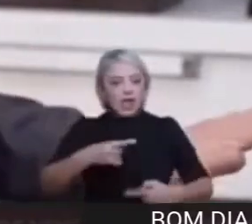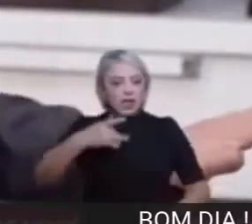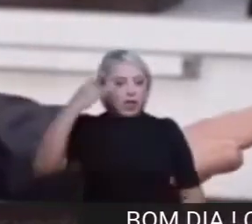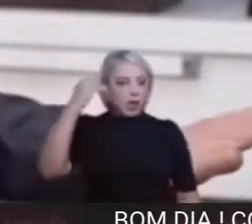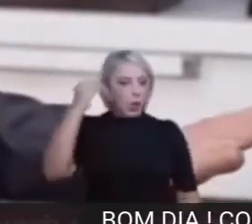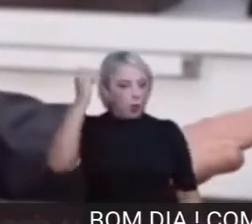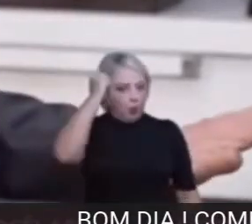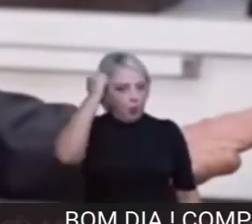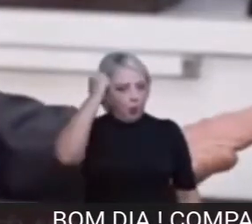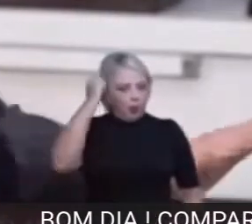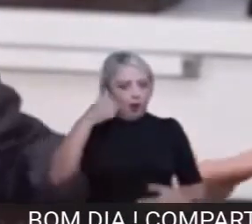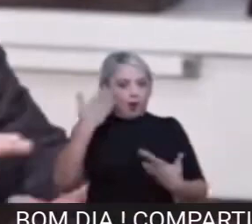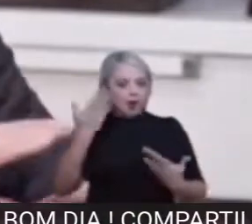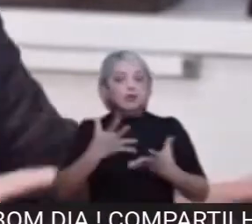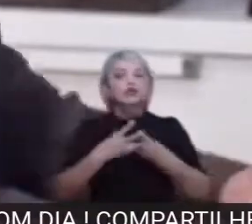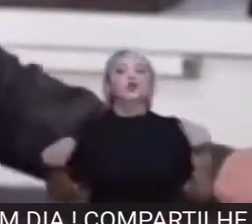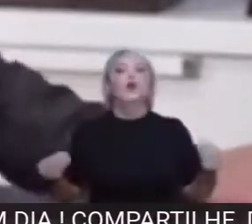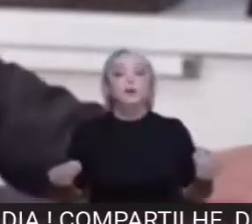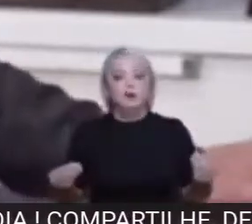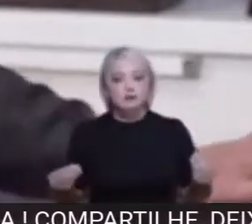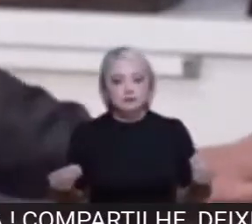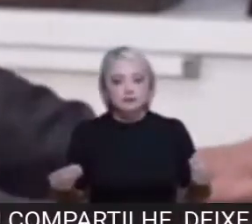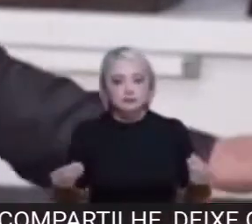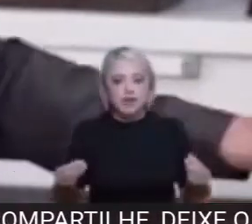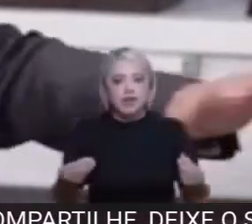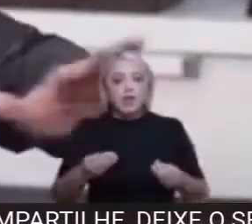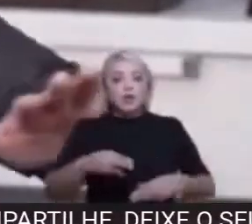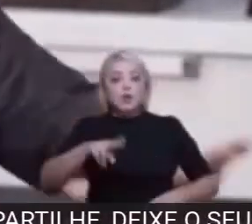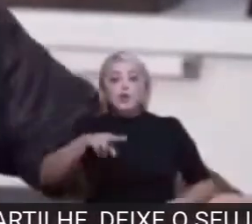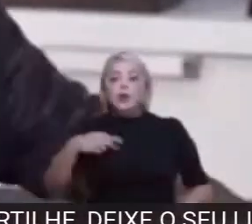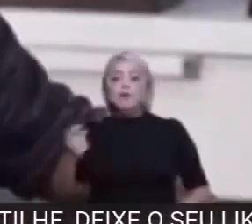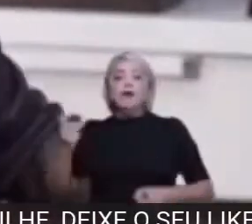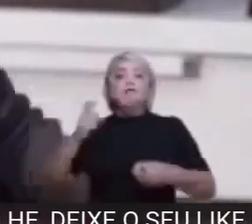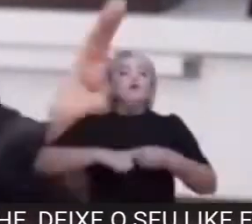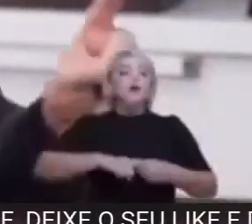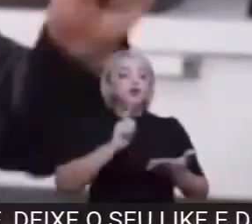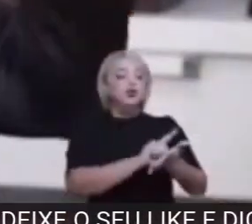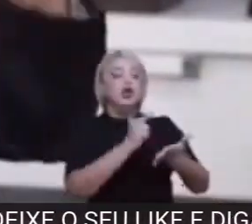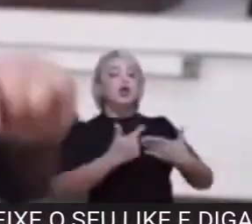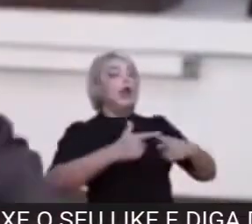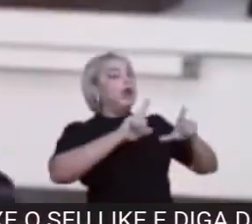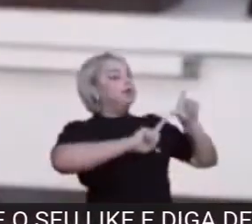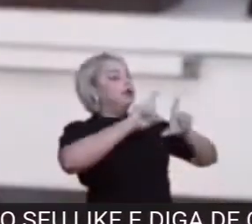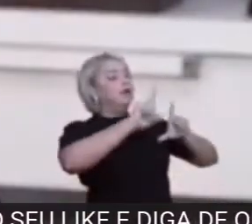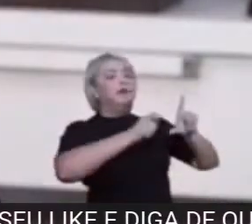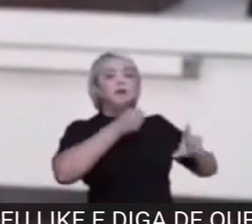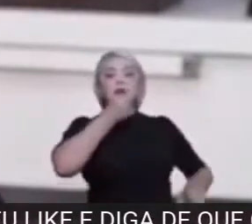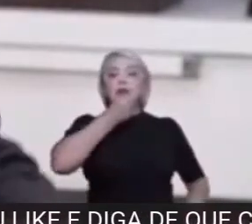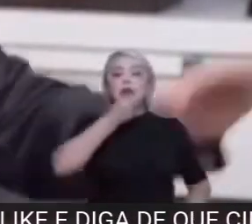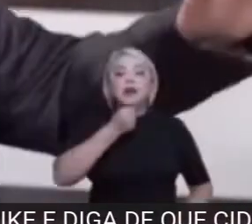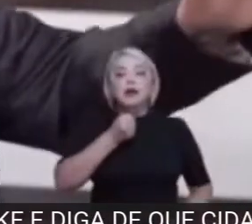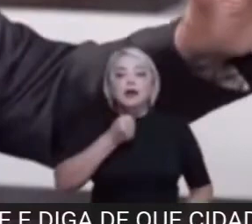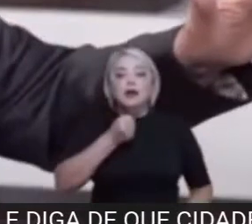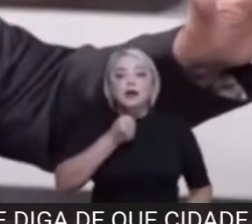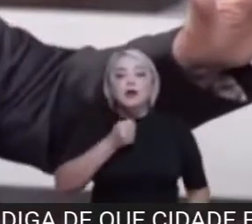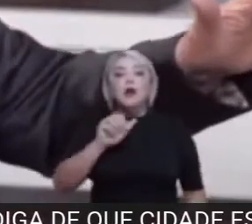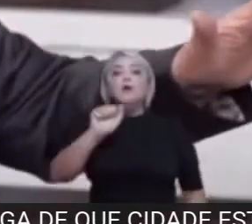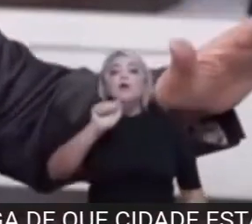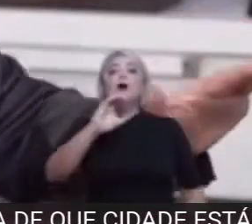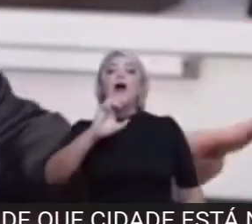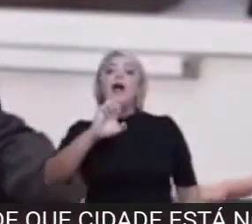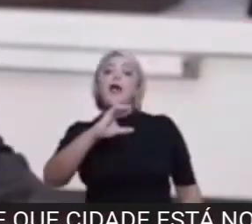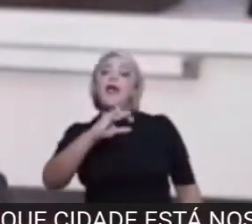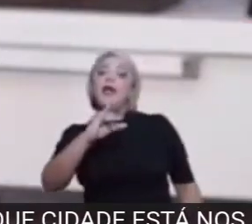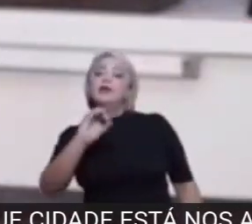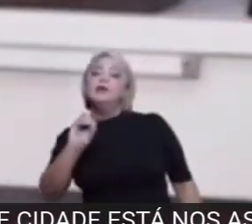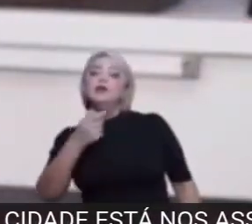sabe? Desaparece. Não aparece mais no jornal, não dá mais entrevista, como é esse. E outros.